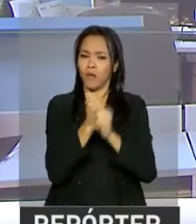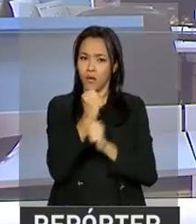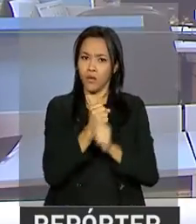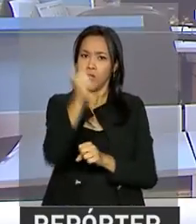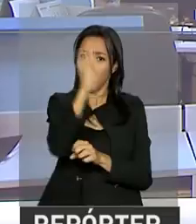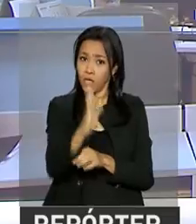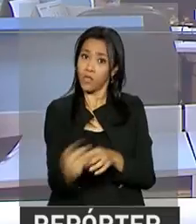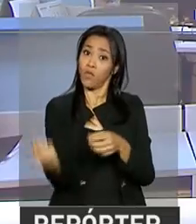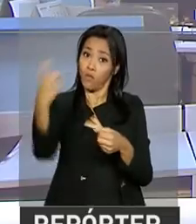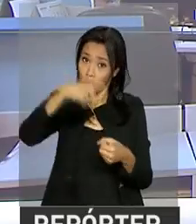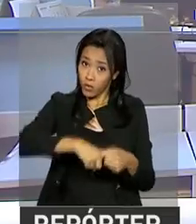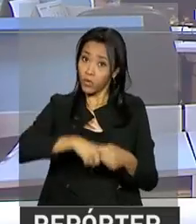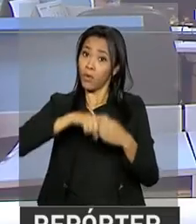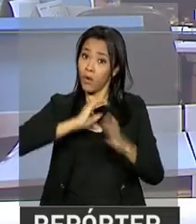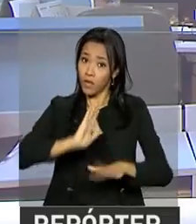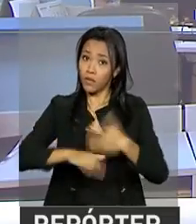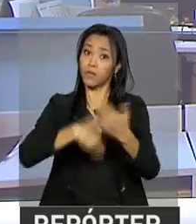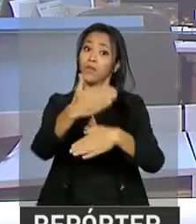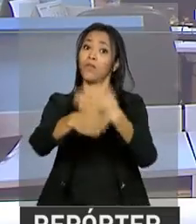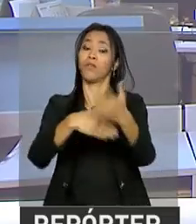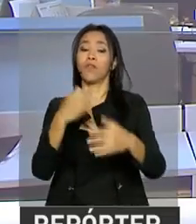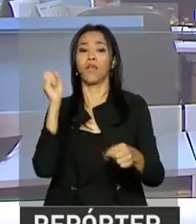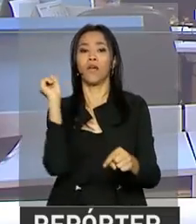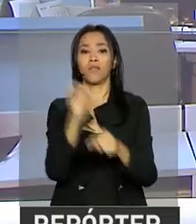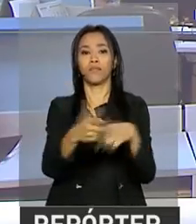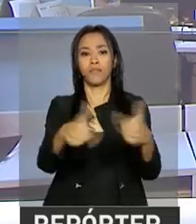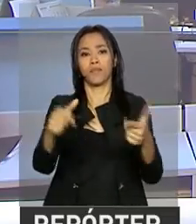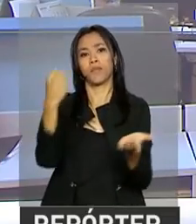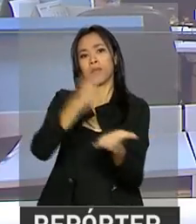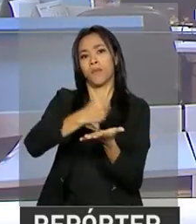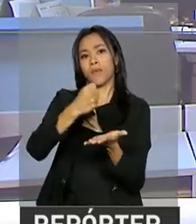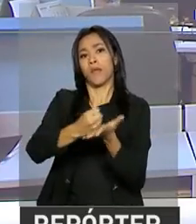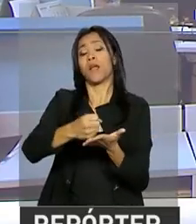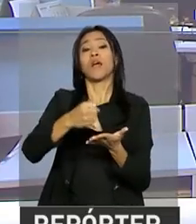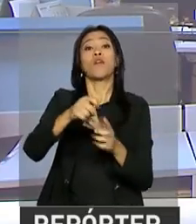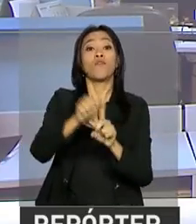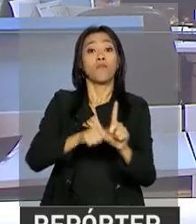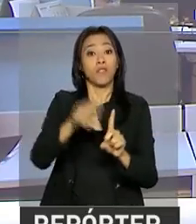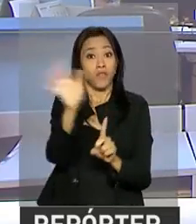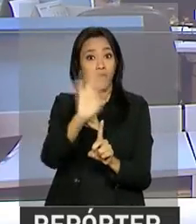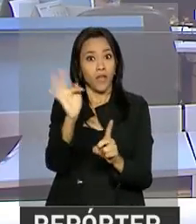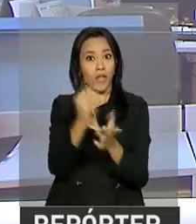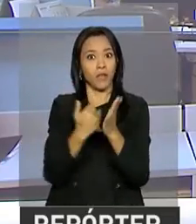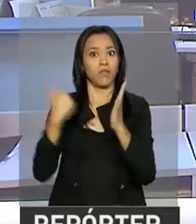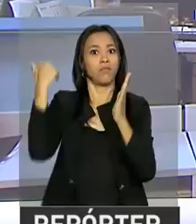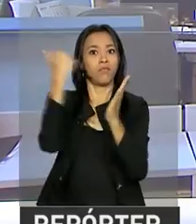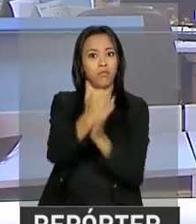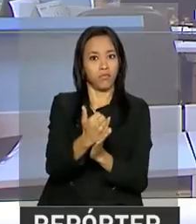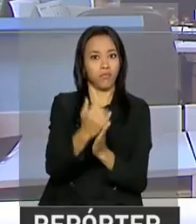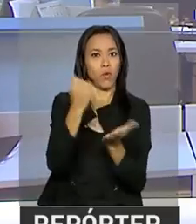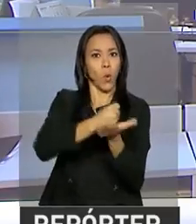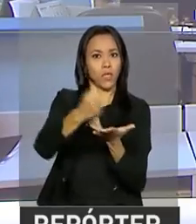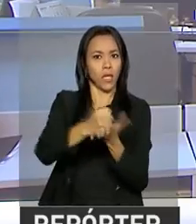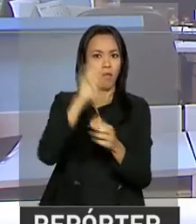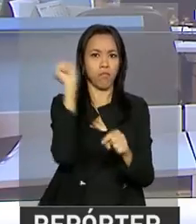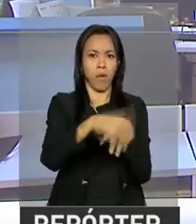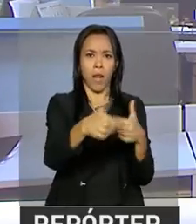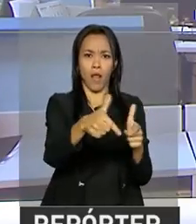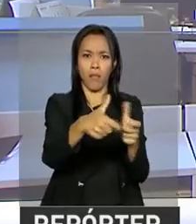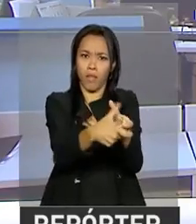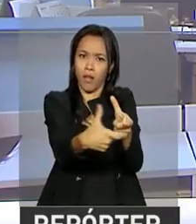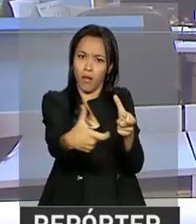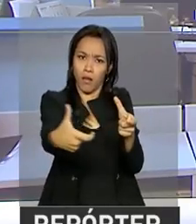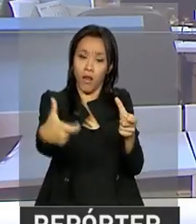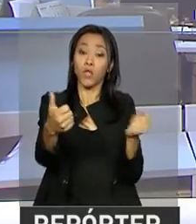a crescer e a gerar empregos. Em fevereiro, as contratações superaram as demissões em mais de 35